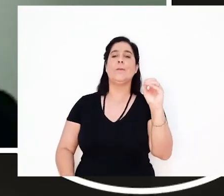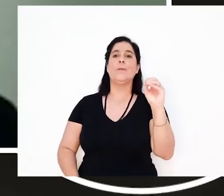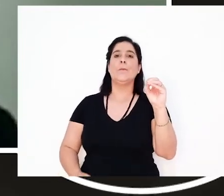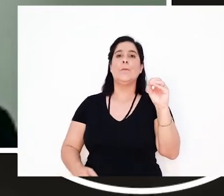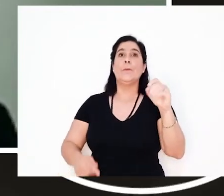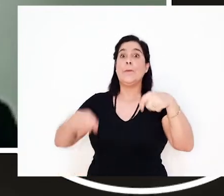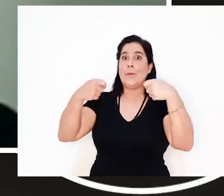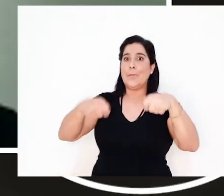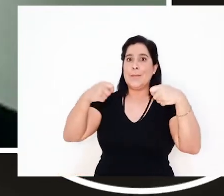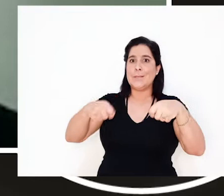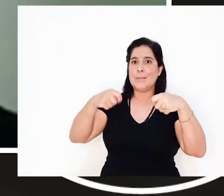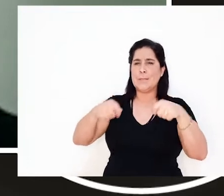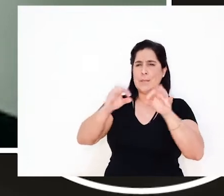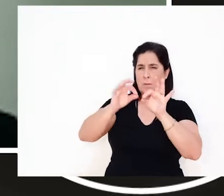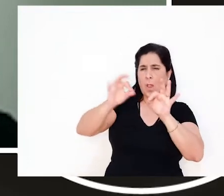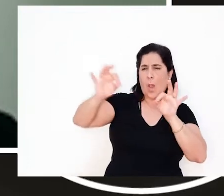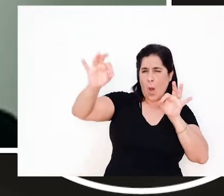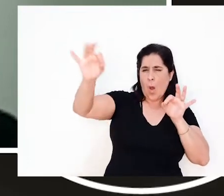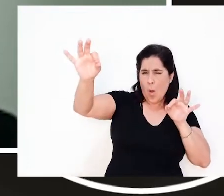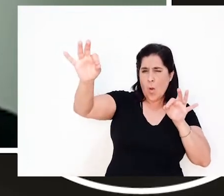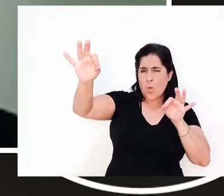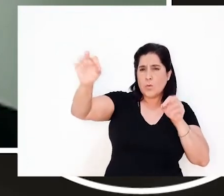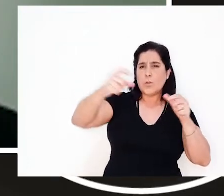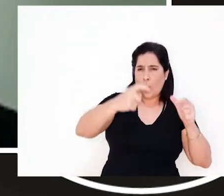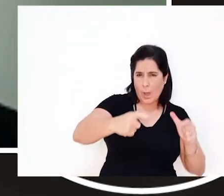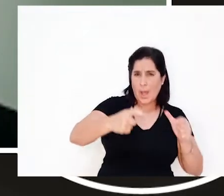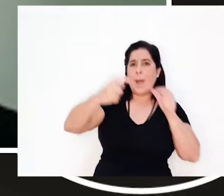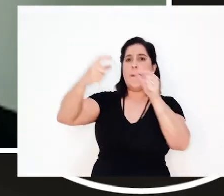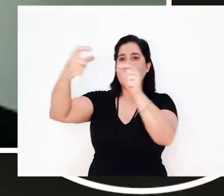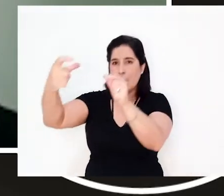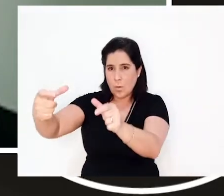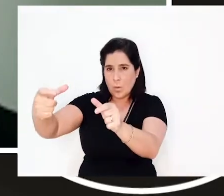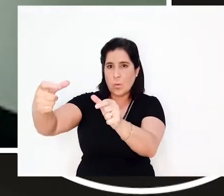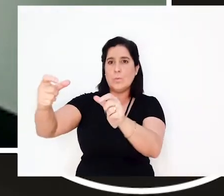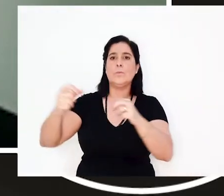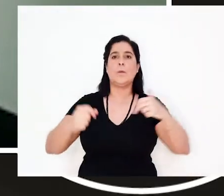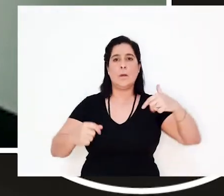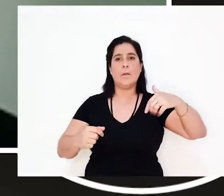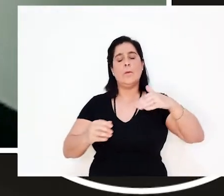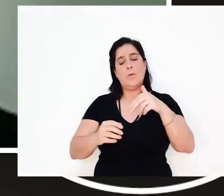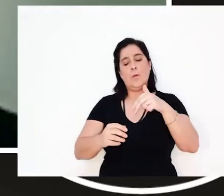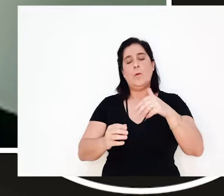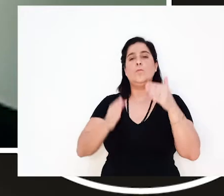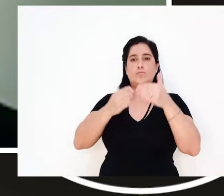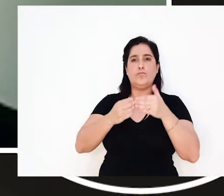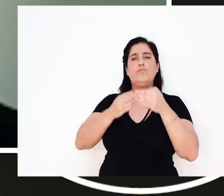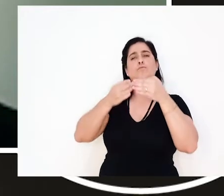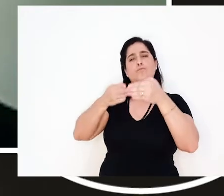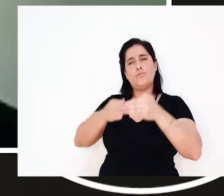chegar lá, daqui de Manaus, né, eu tenho que ir para o Porto da Ceasa. E aí lá na Ceasa eu pego a lancha,